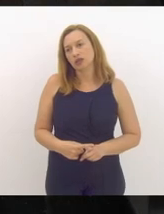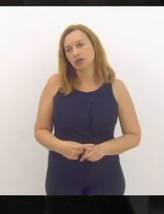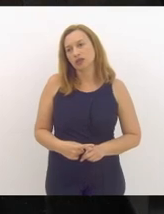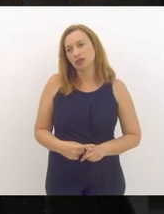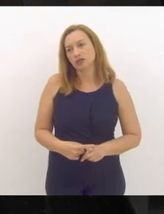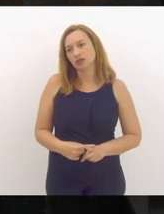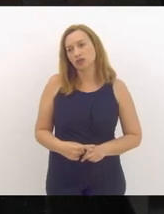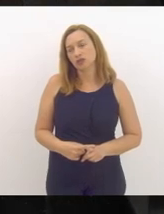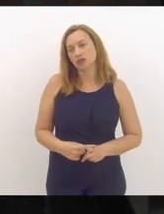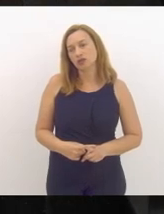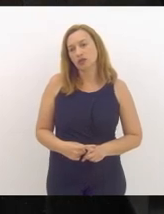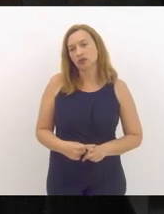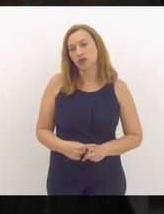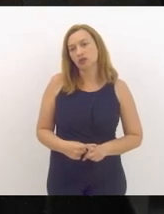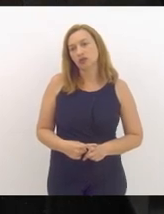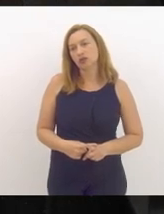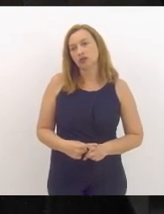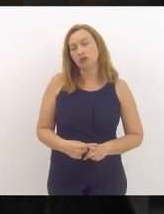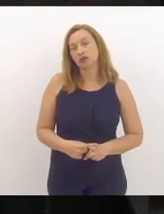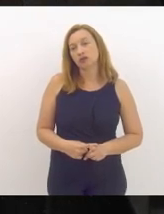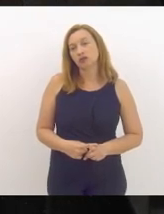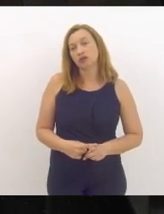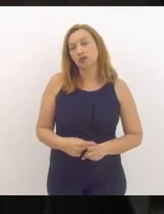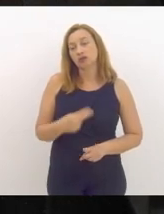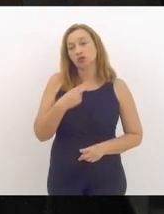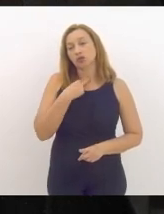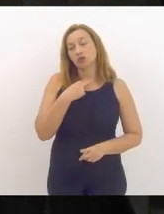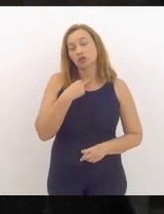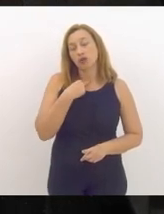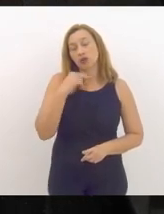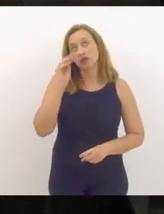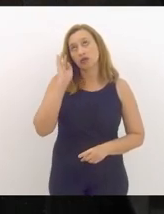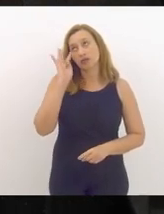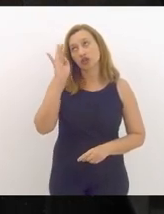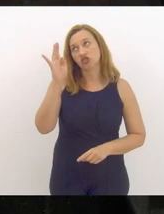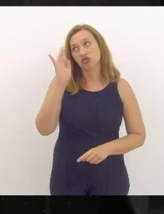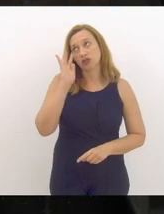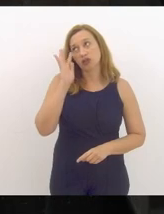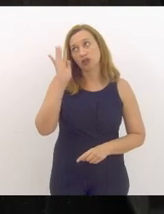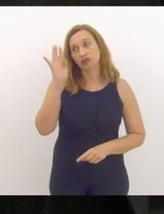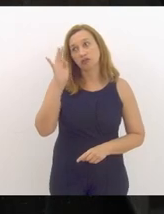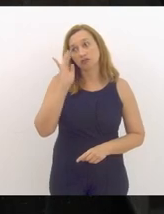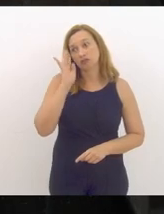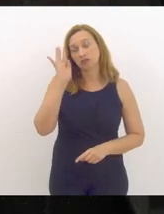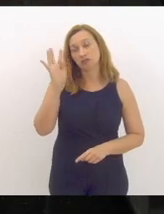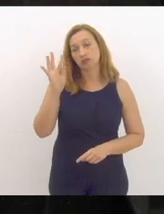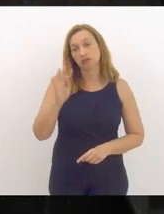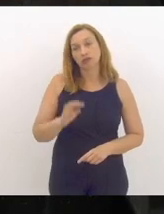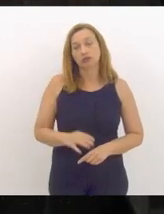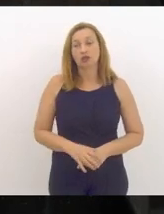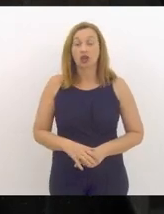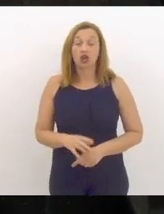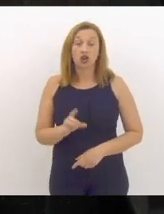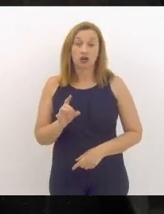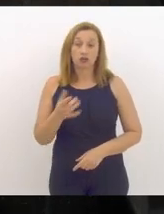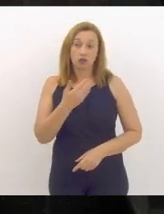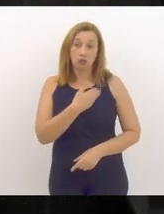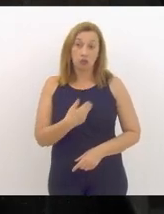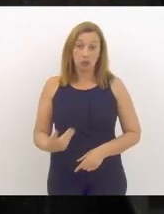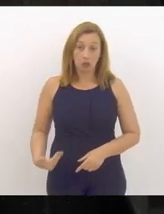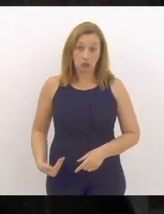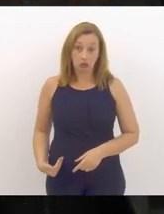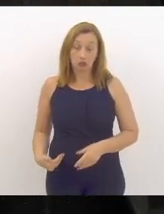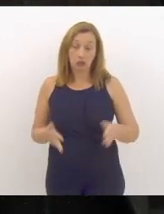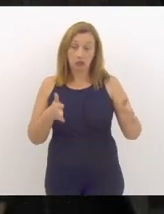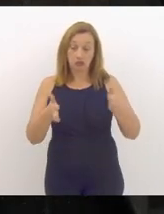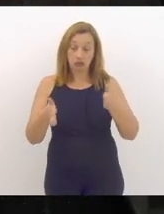não pode se ficar imaginando que, por ser governo em